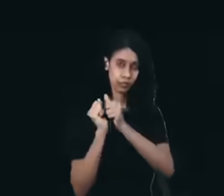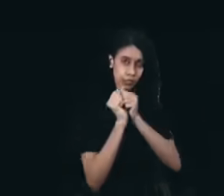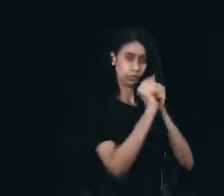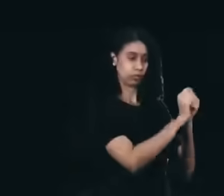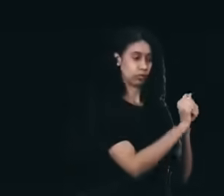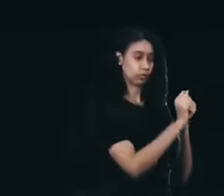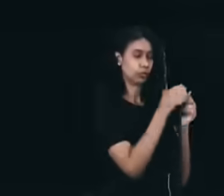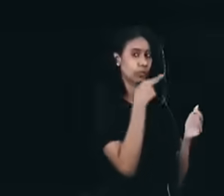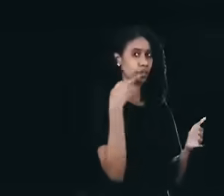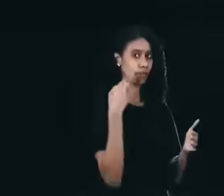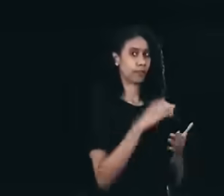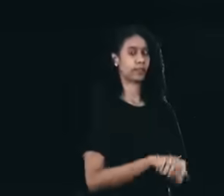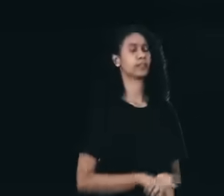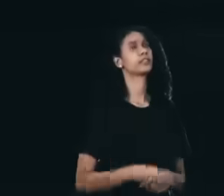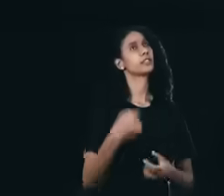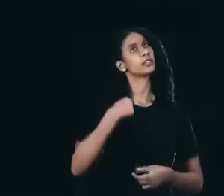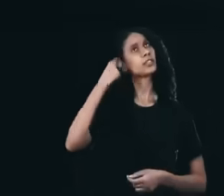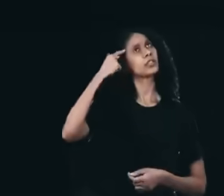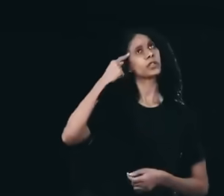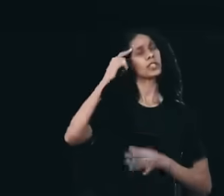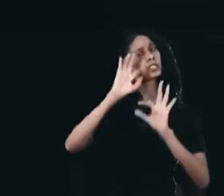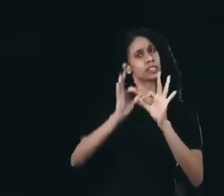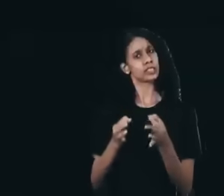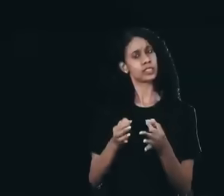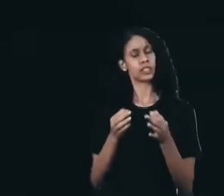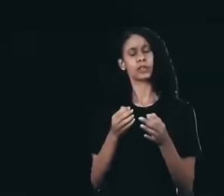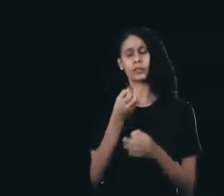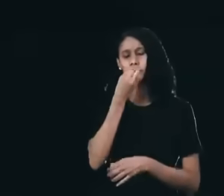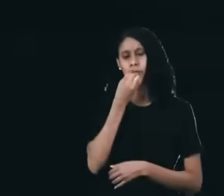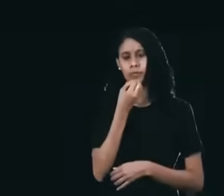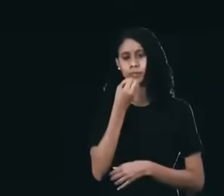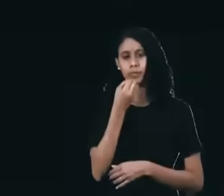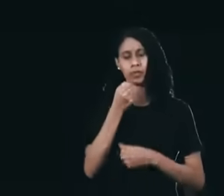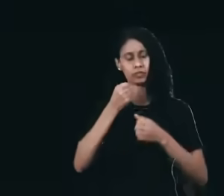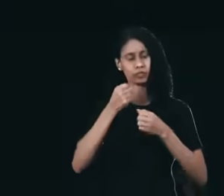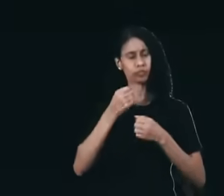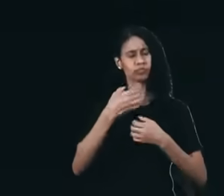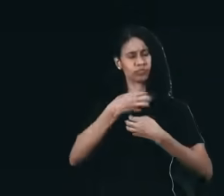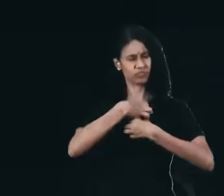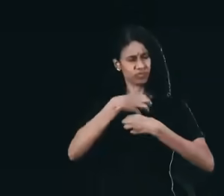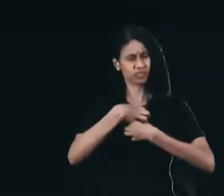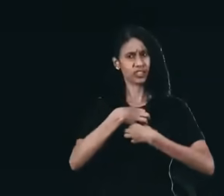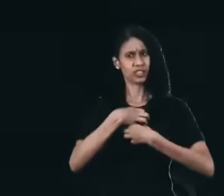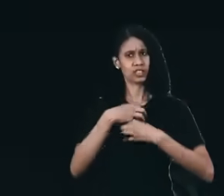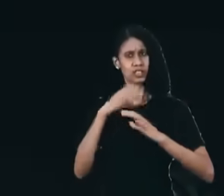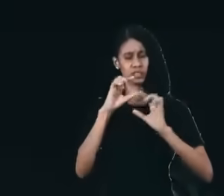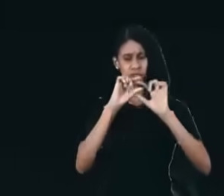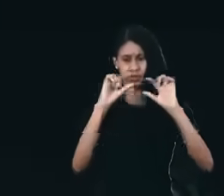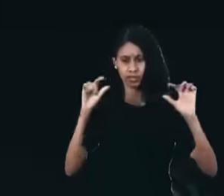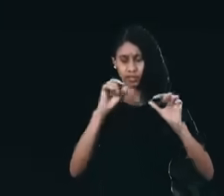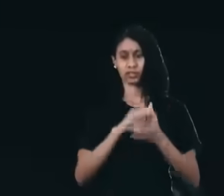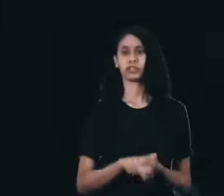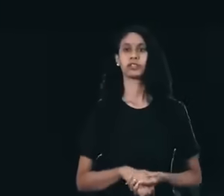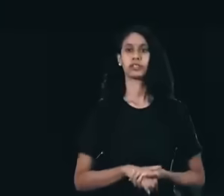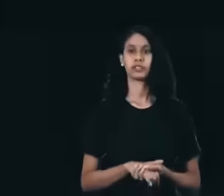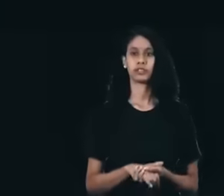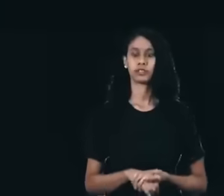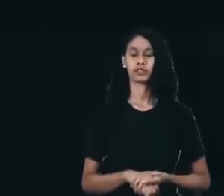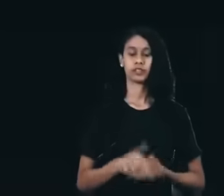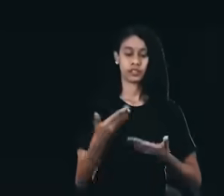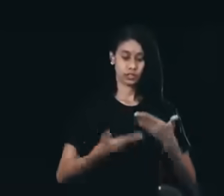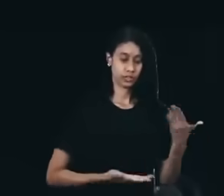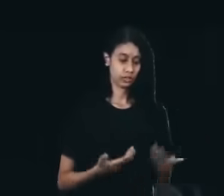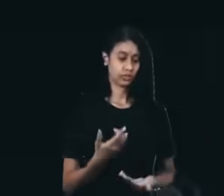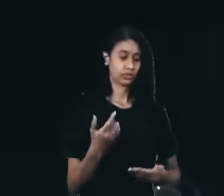Rebeca. Eu tenho uma reflexão muito simples, mas muito poderosa sobre esse texto, esse trechinho do texto. E assim o servo